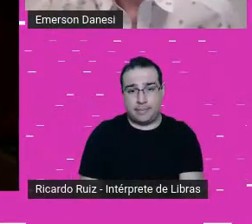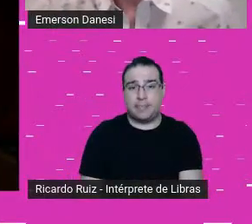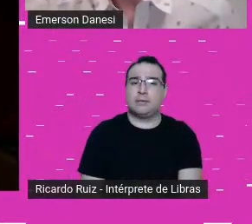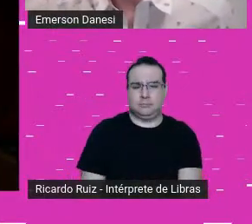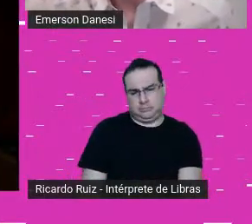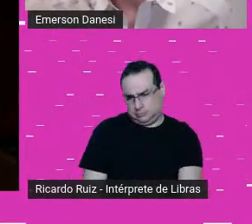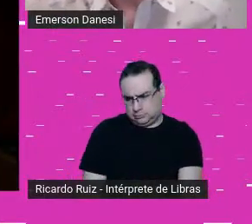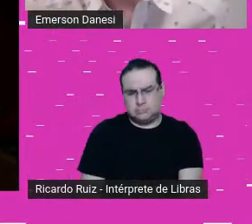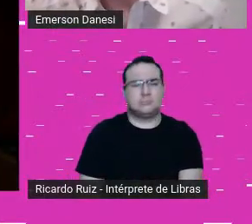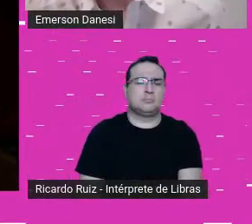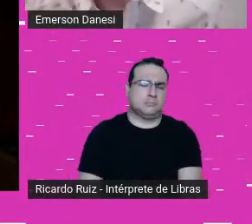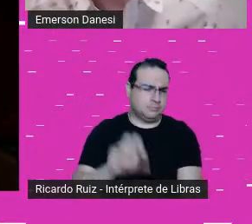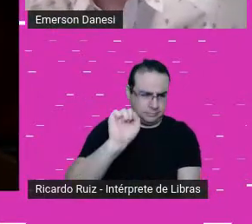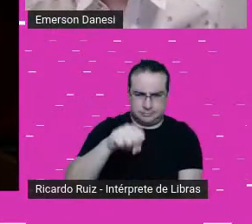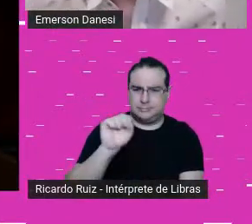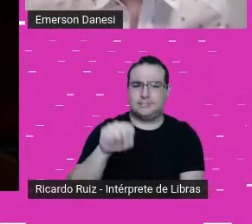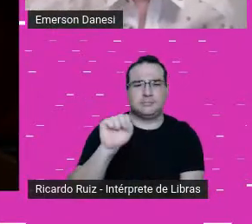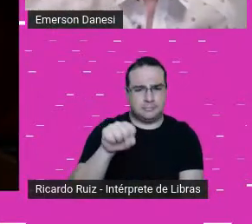Sim,